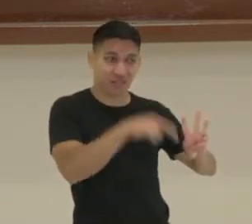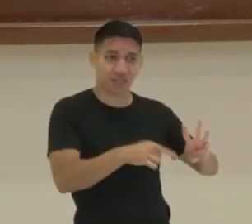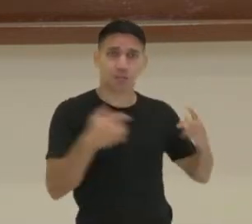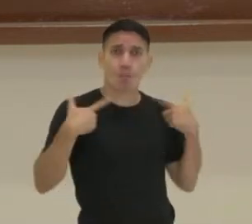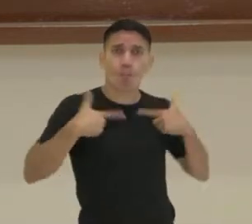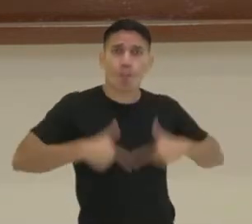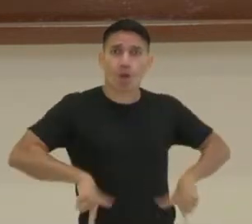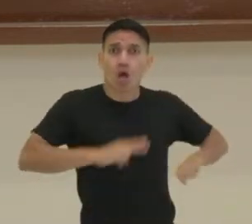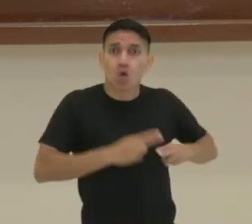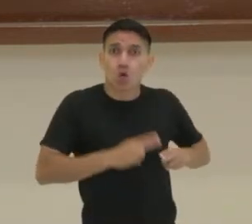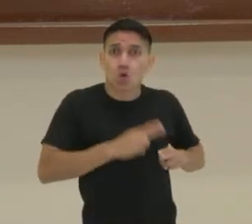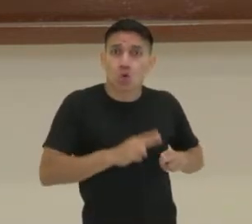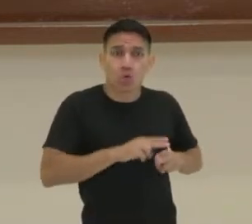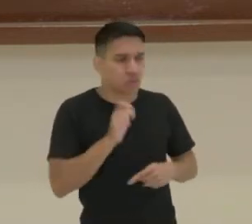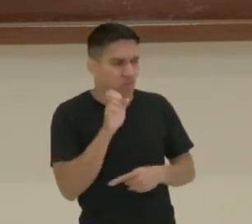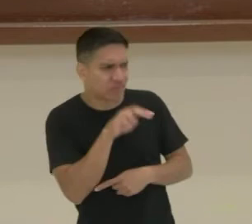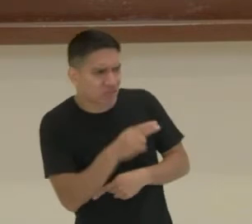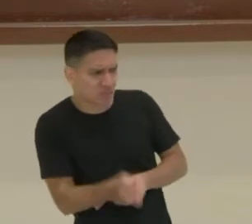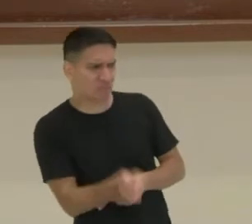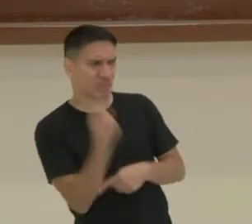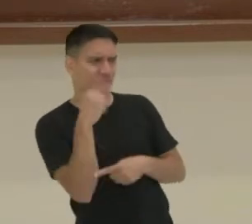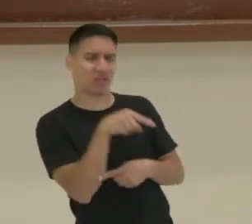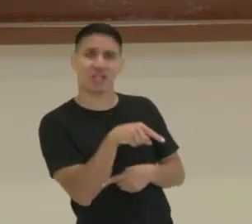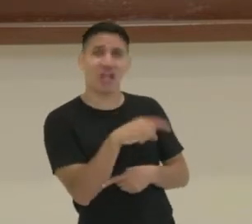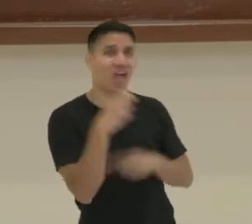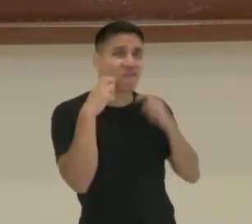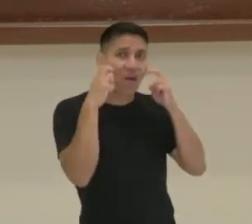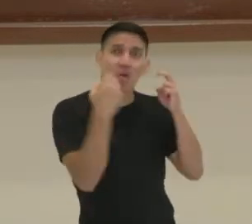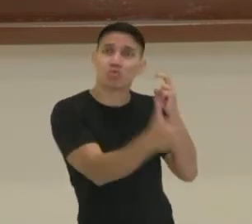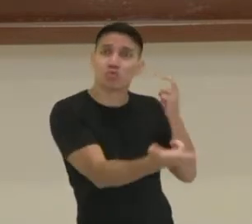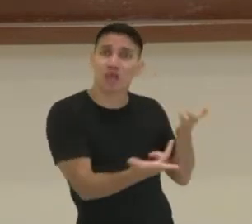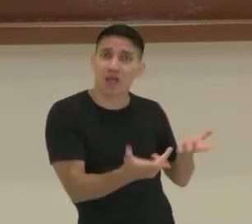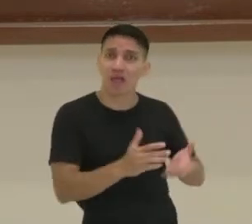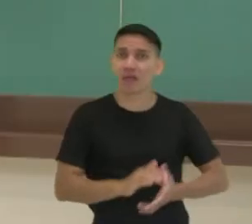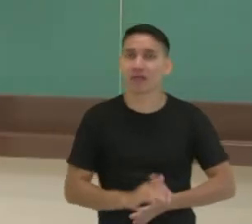cobria o seu corpo e que não se envergonhava com isso, né?